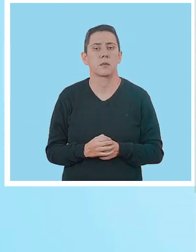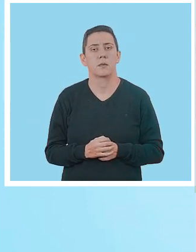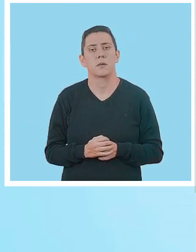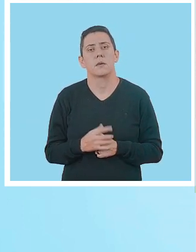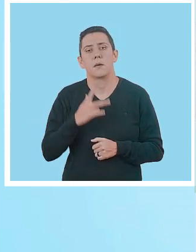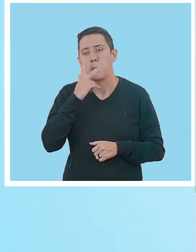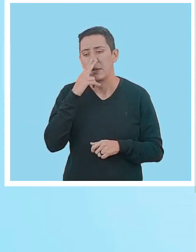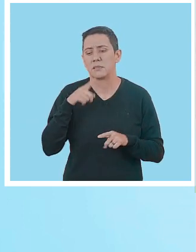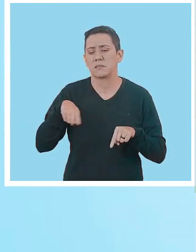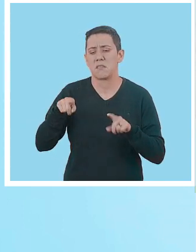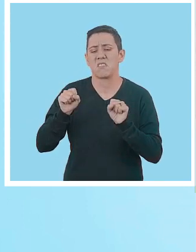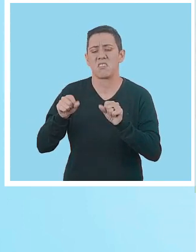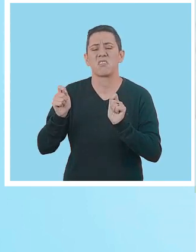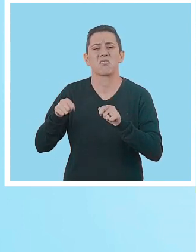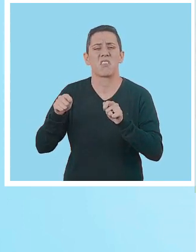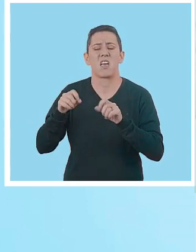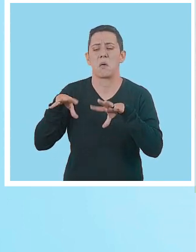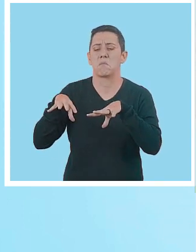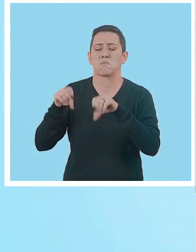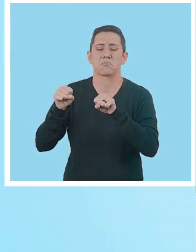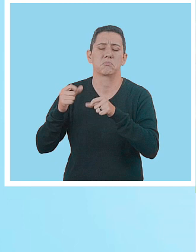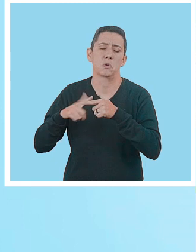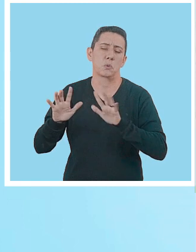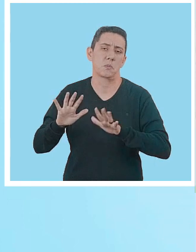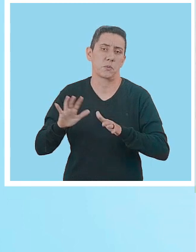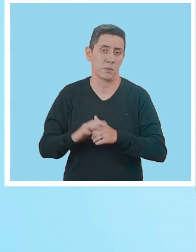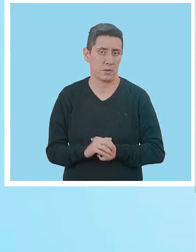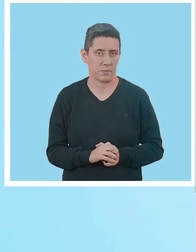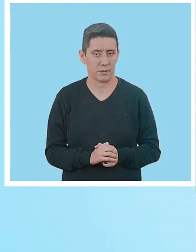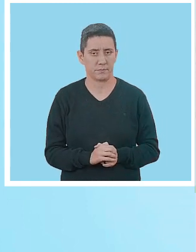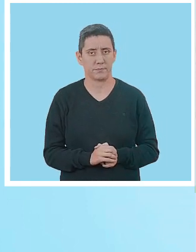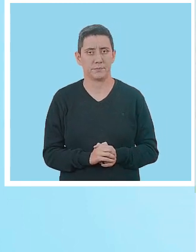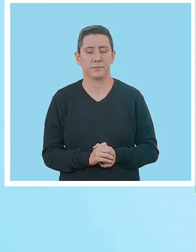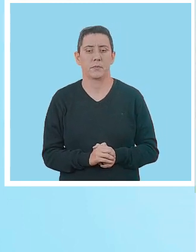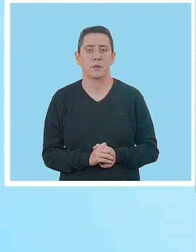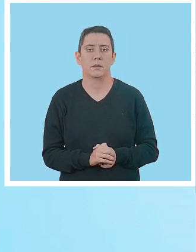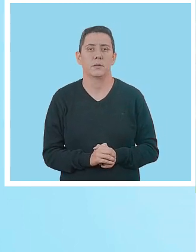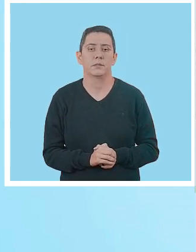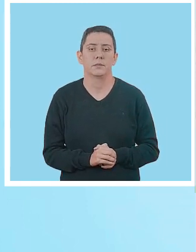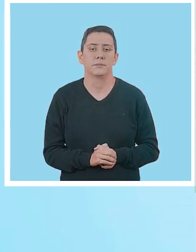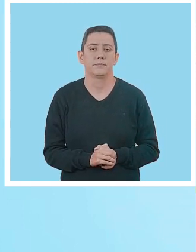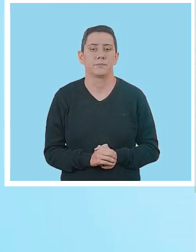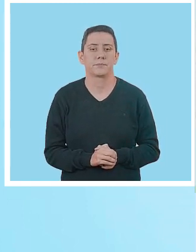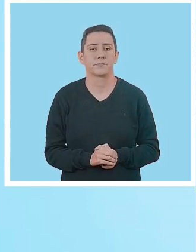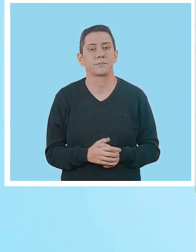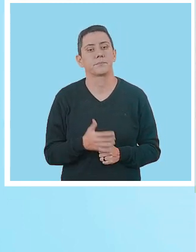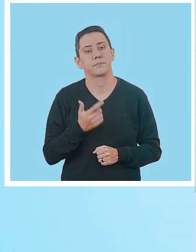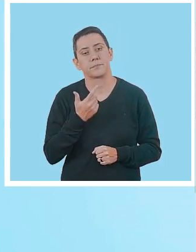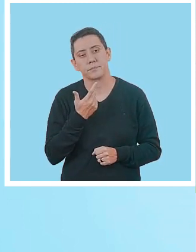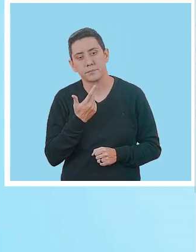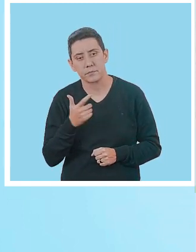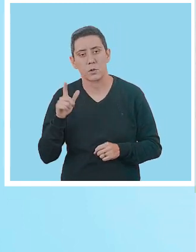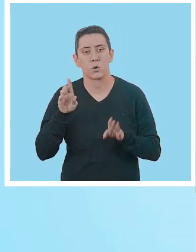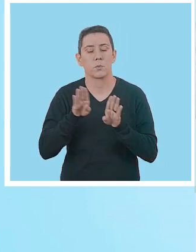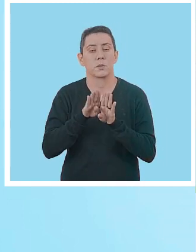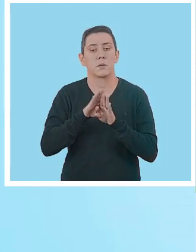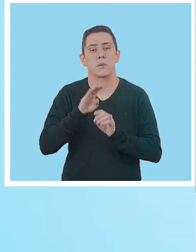energia a outra é topologia também é All figured nessa